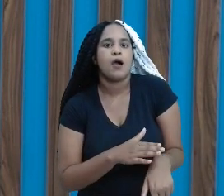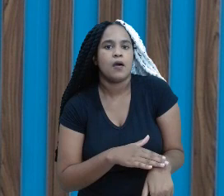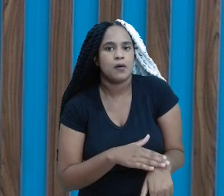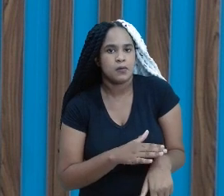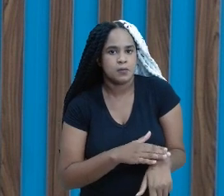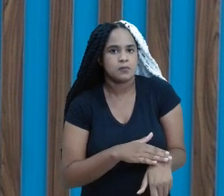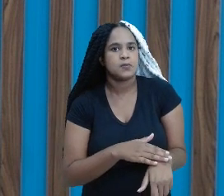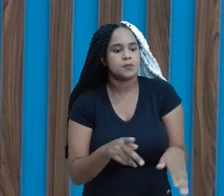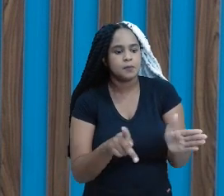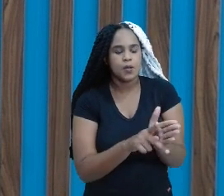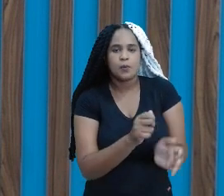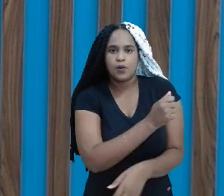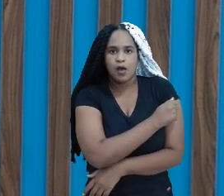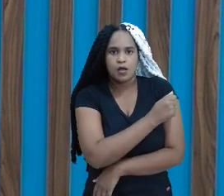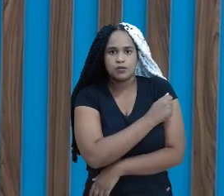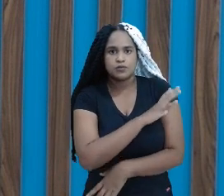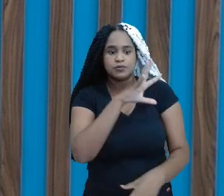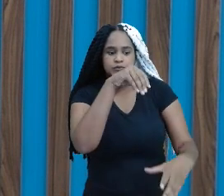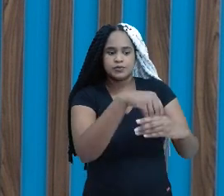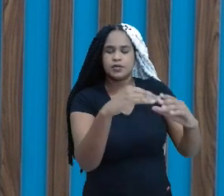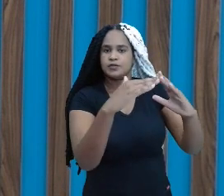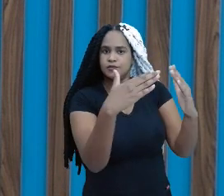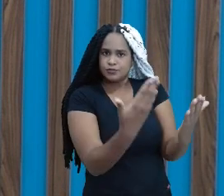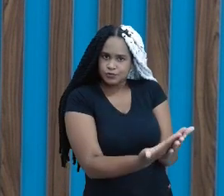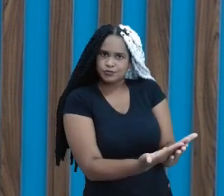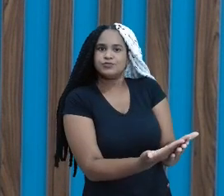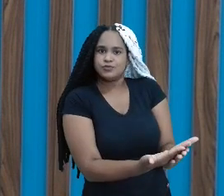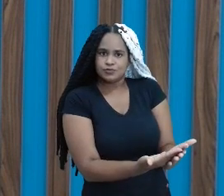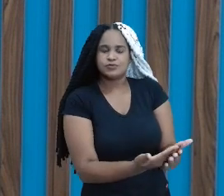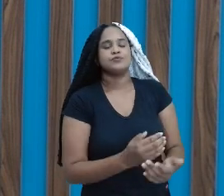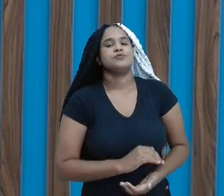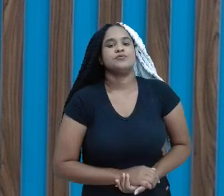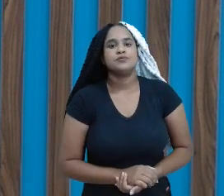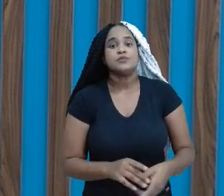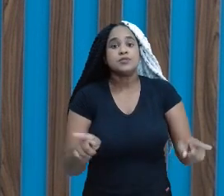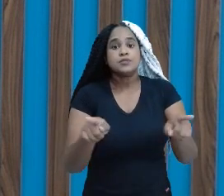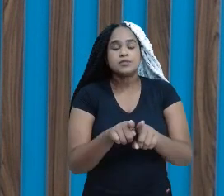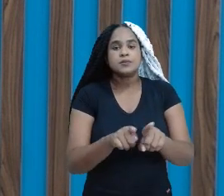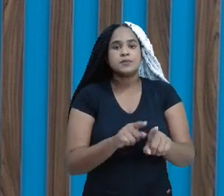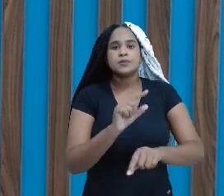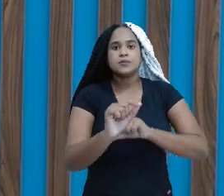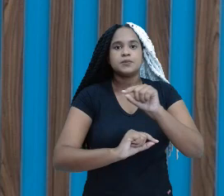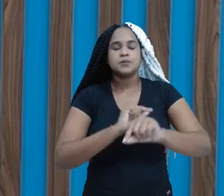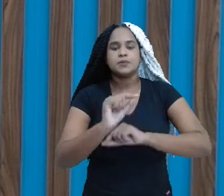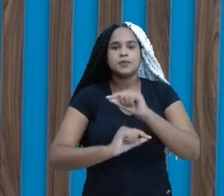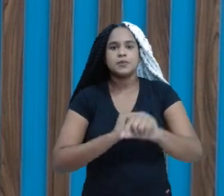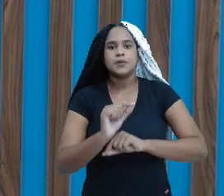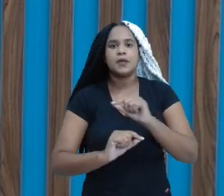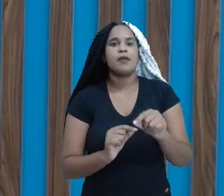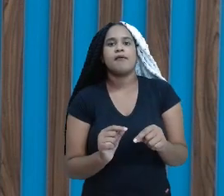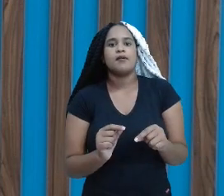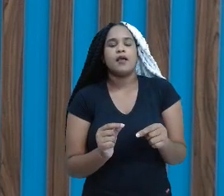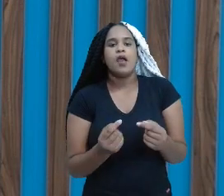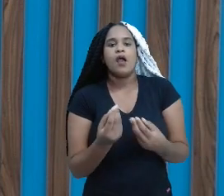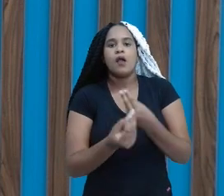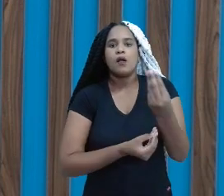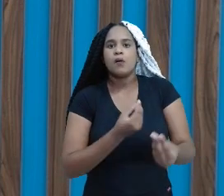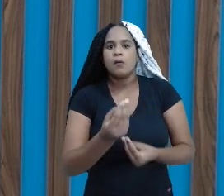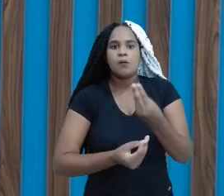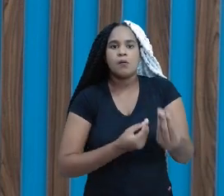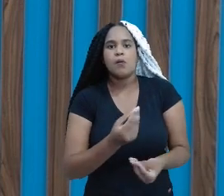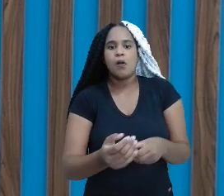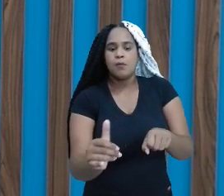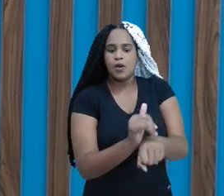desenvolvidas na escola. Nas ações individuais, né, que configuram as estratégias pedagógicas muito